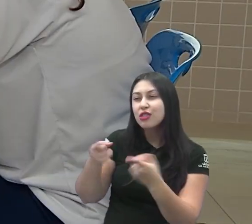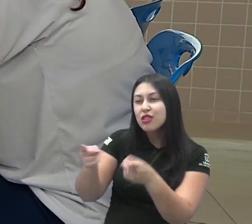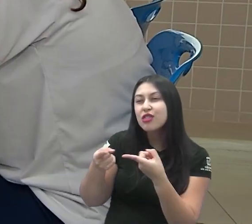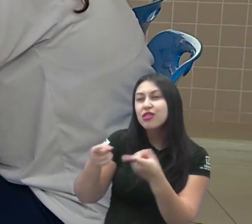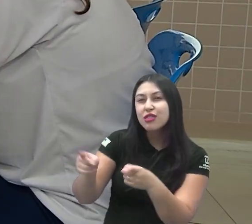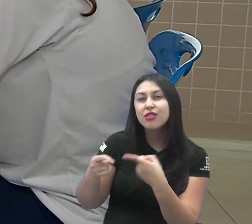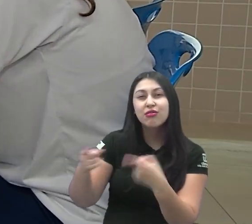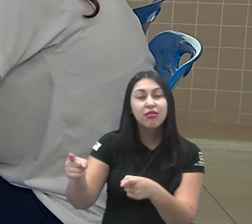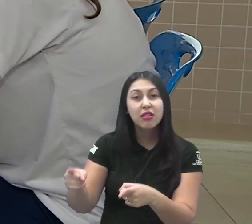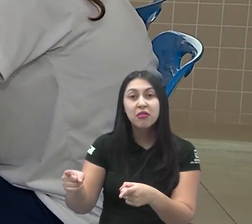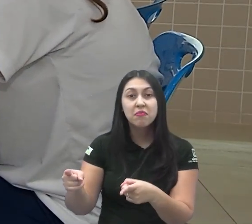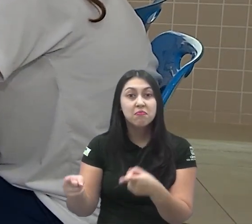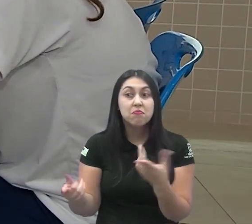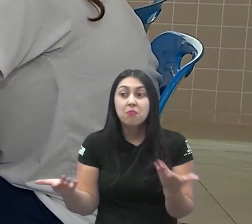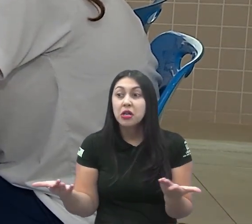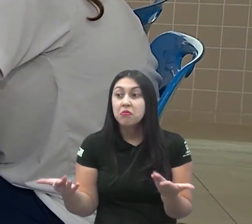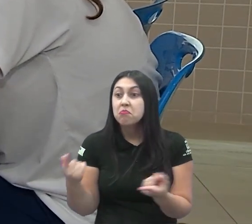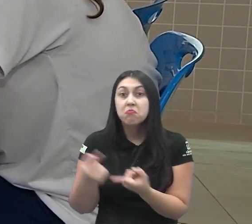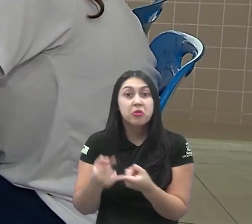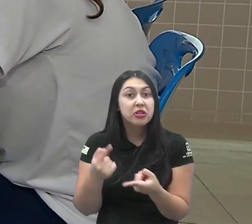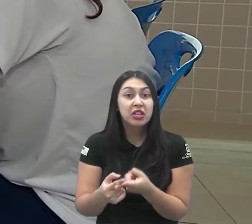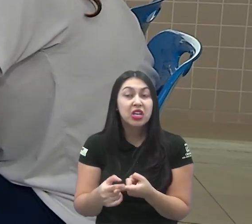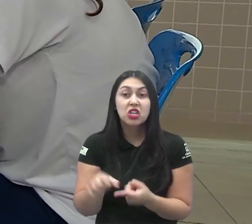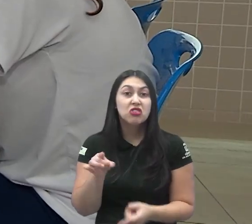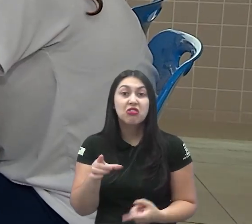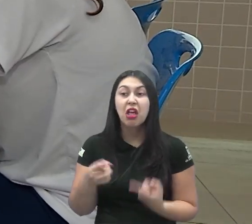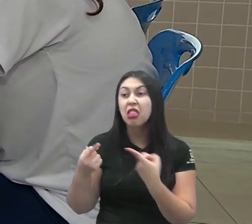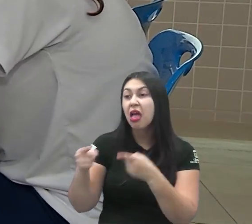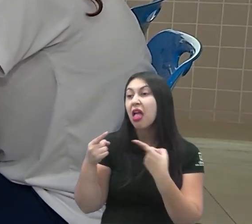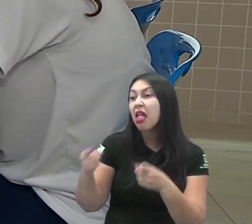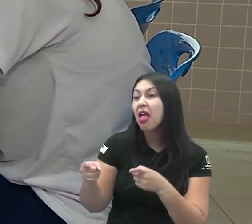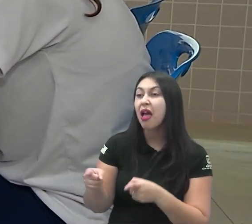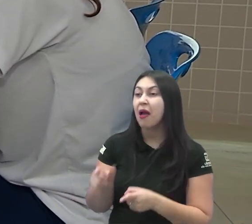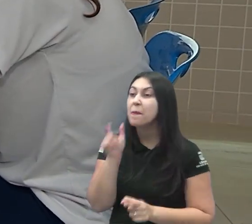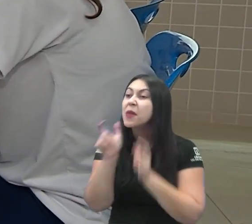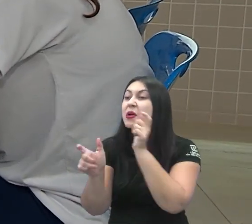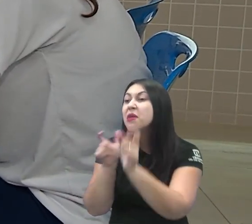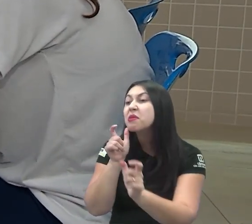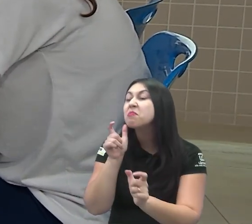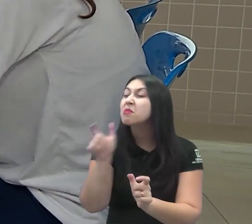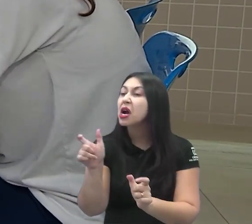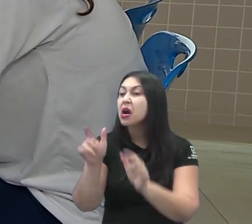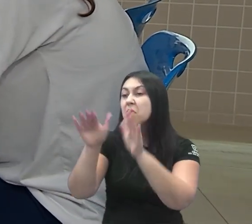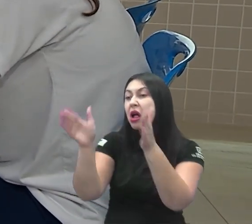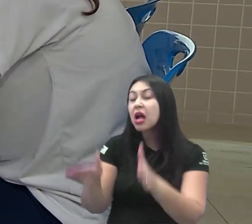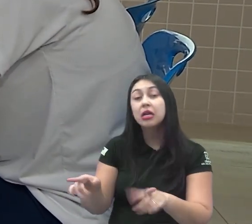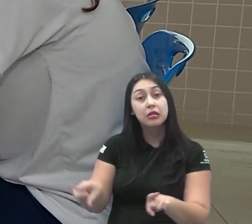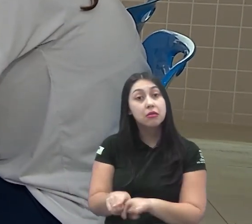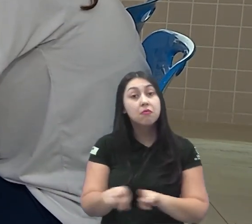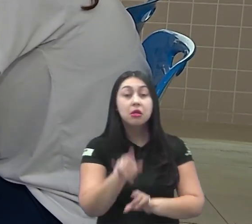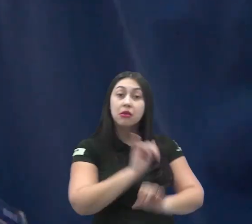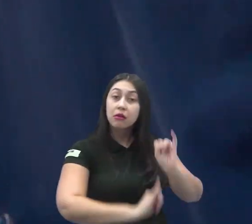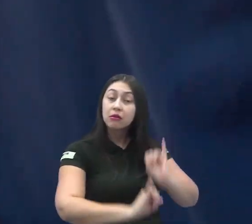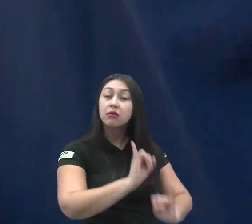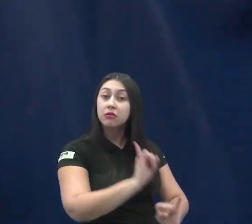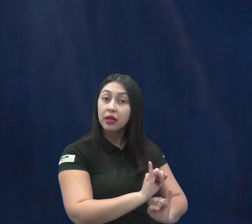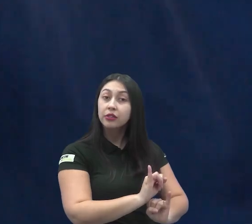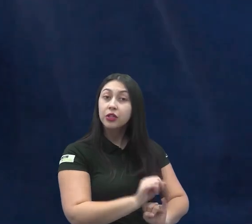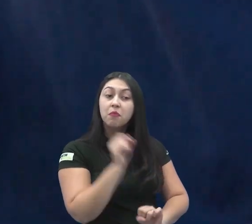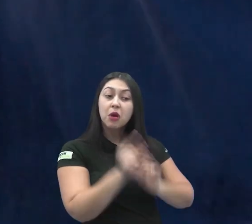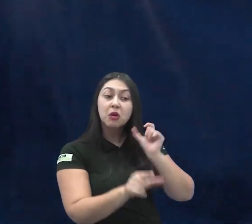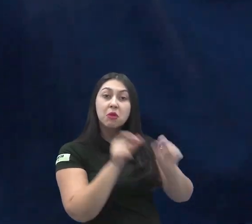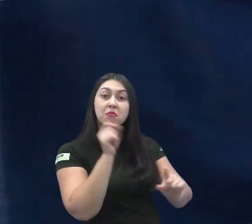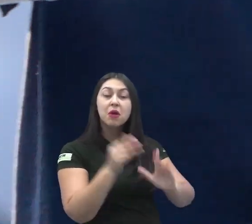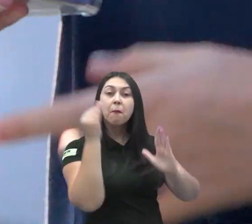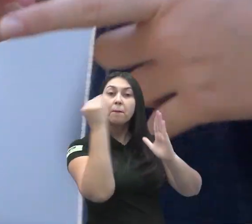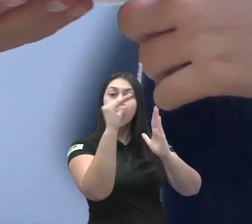que acontecem sem um motivo aparente, sendo de caráter físico, verbal, social ou virtual. Na